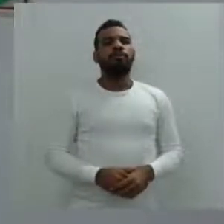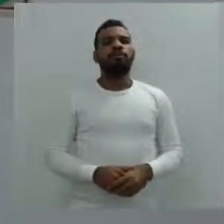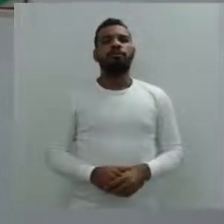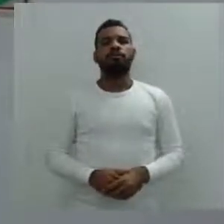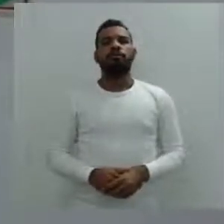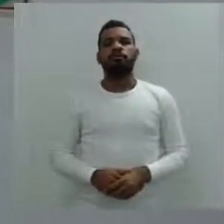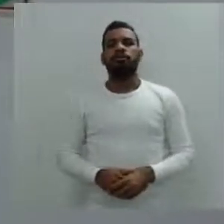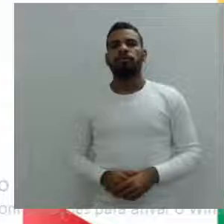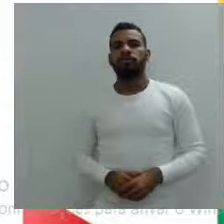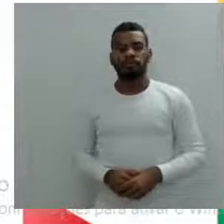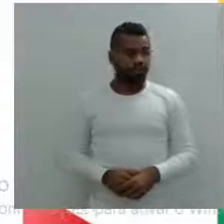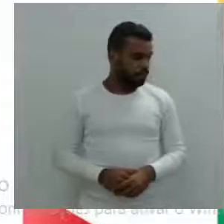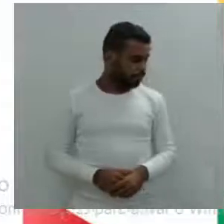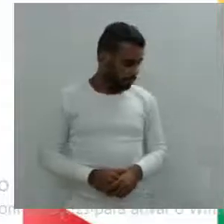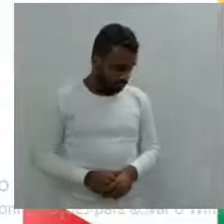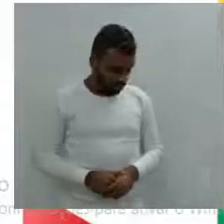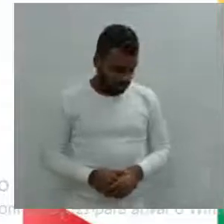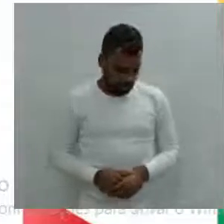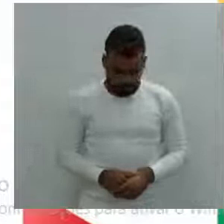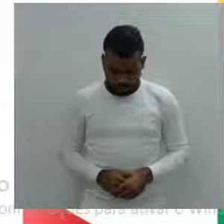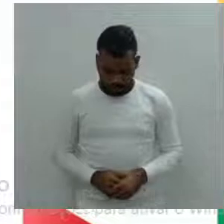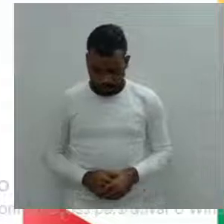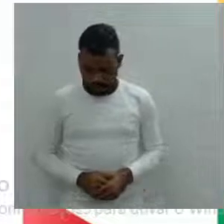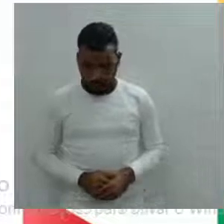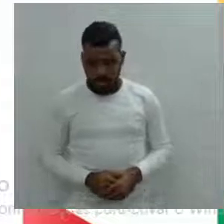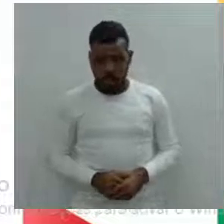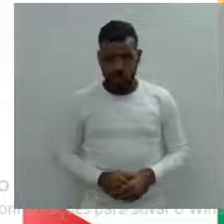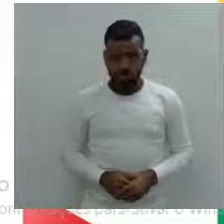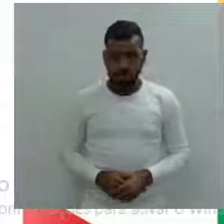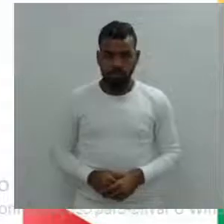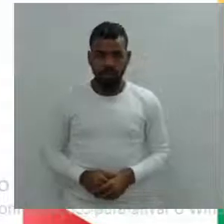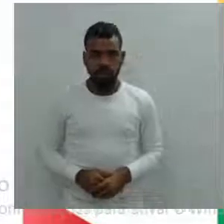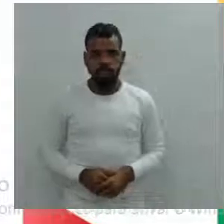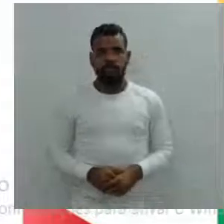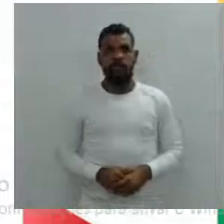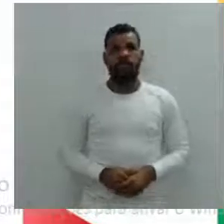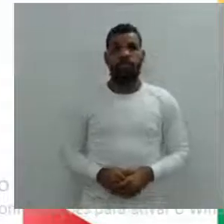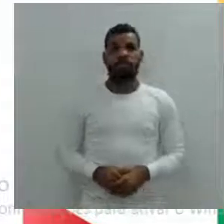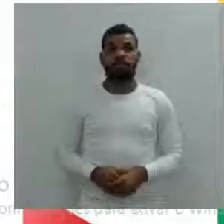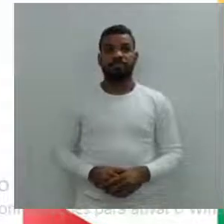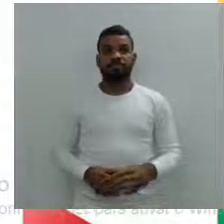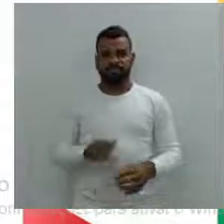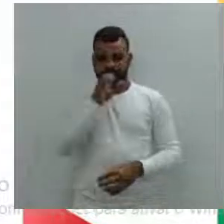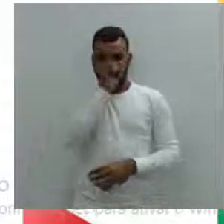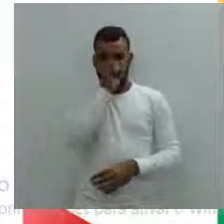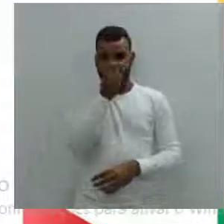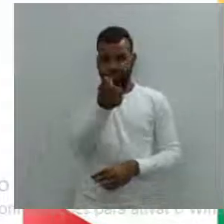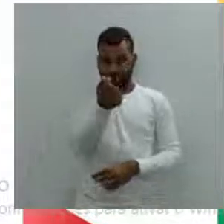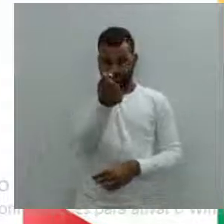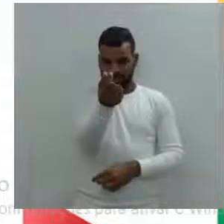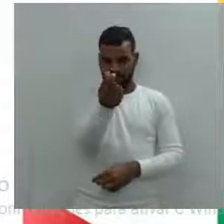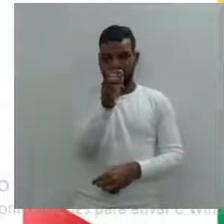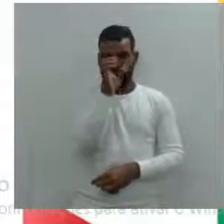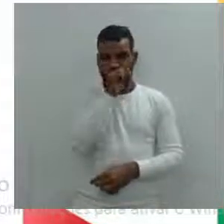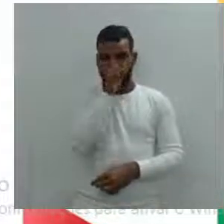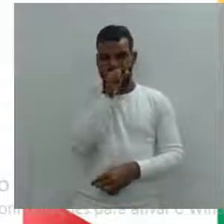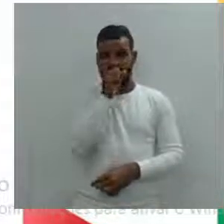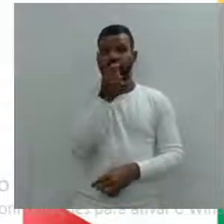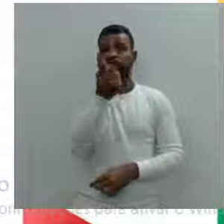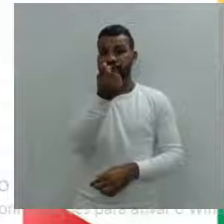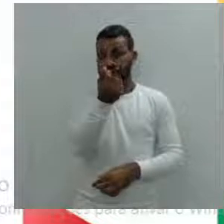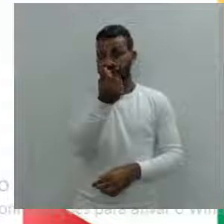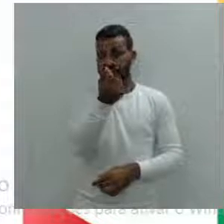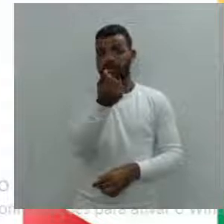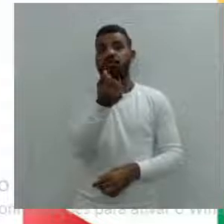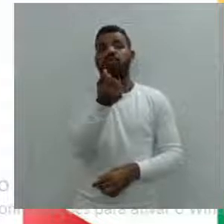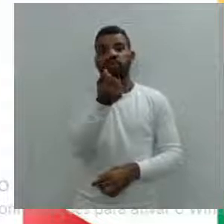Mas vem aqui, ó, para a tela. Então a gente tem aqui, ó, o capital, beberes, vão